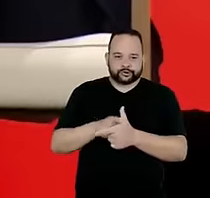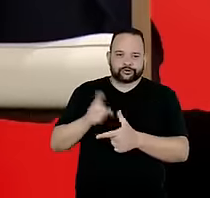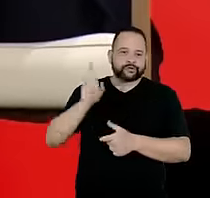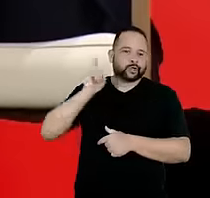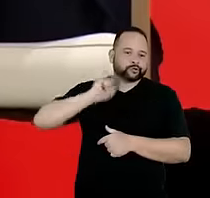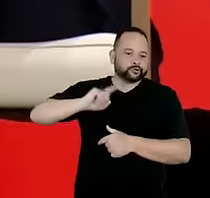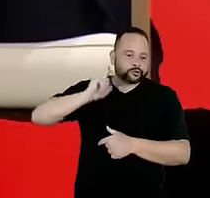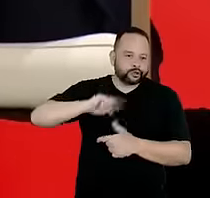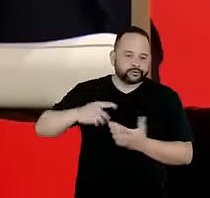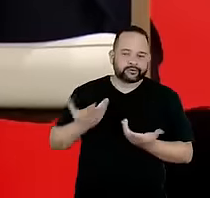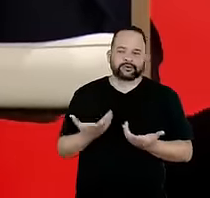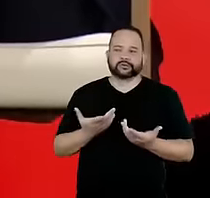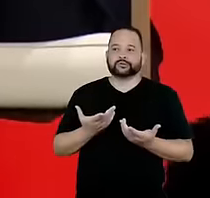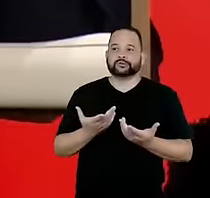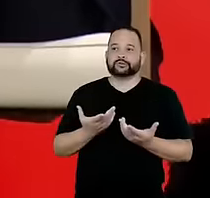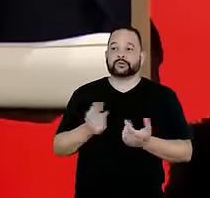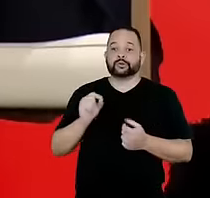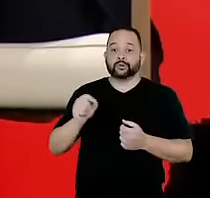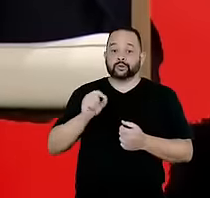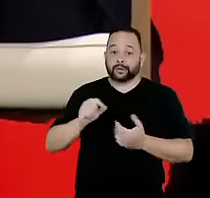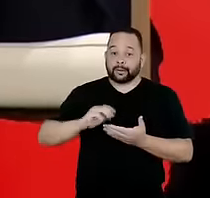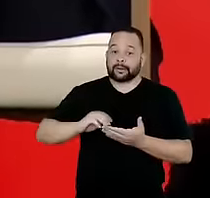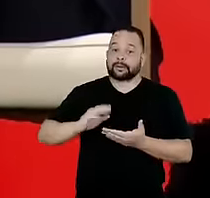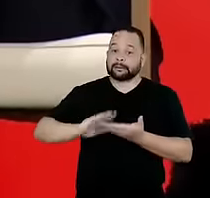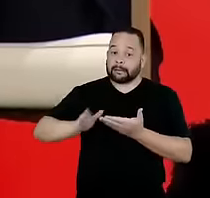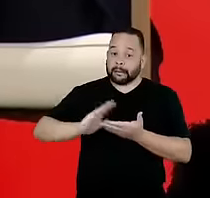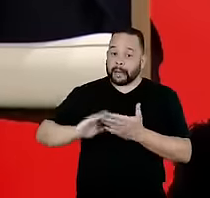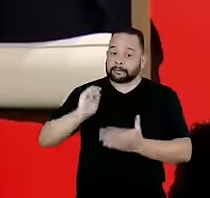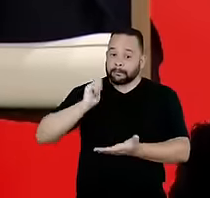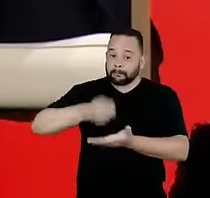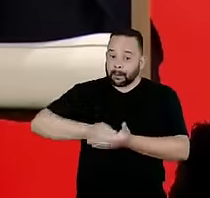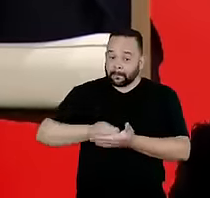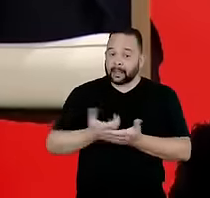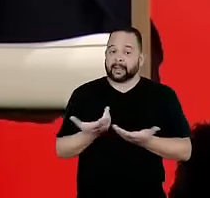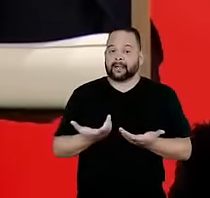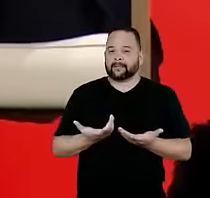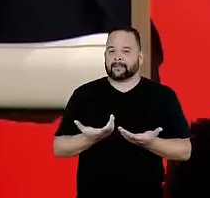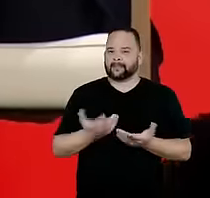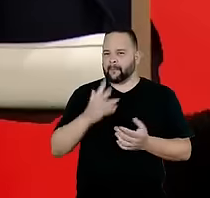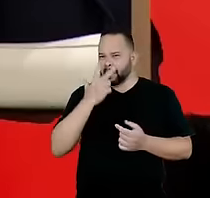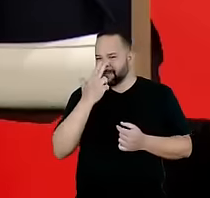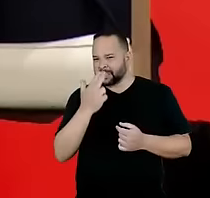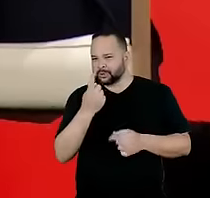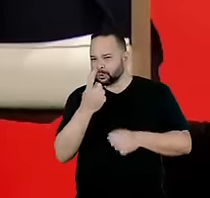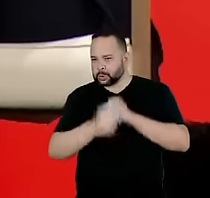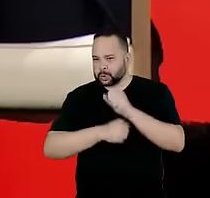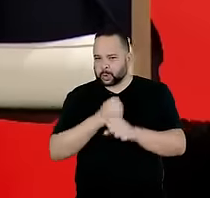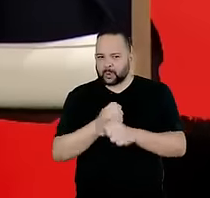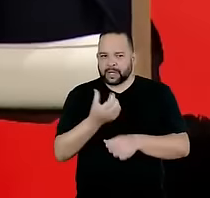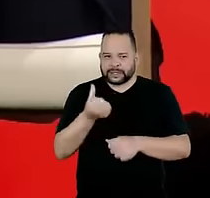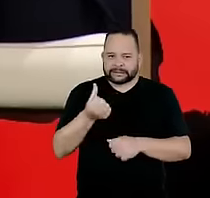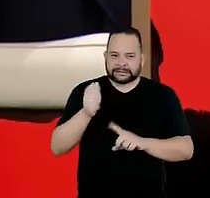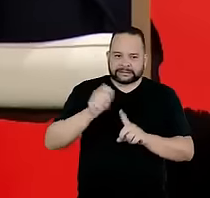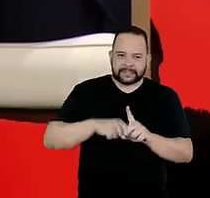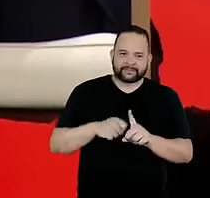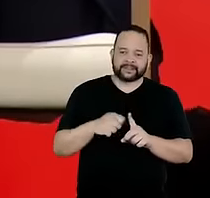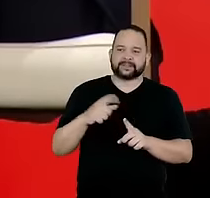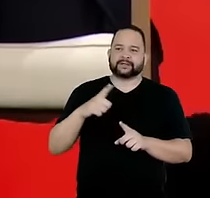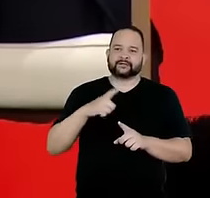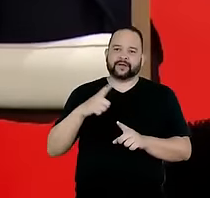rolar essa dívida Pelo menos dá para dizer que nos próximos 1 ano e meio você vai ter em algum momento né um estrangulamento de liquidez